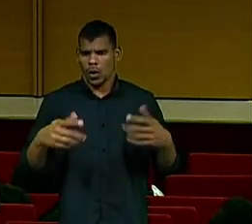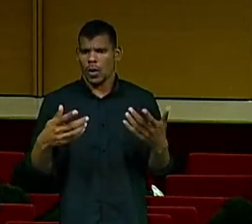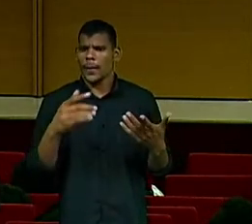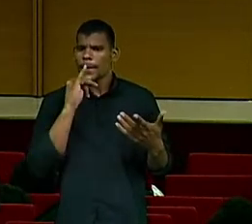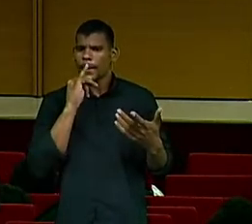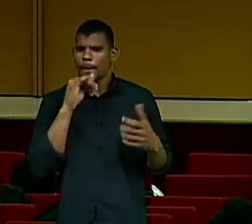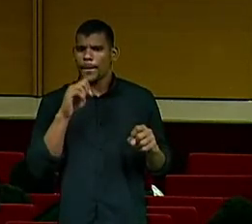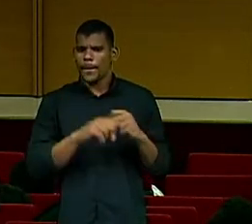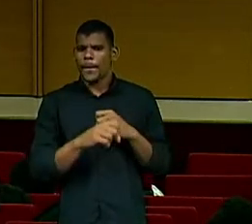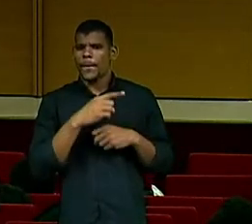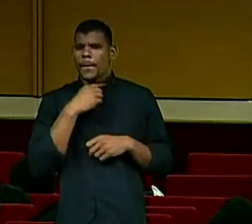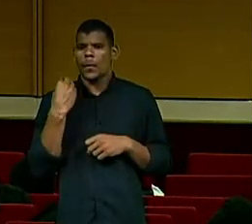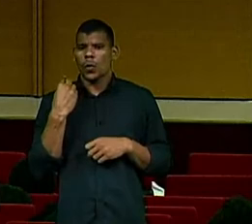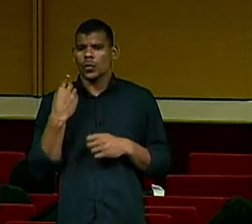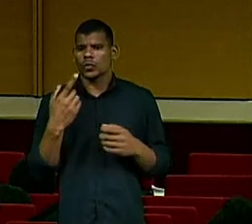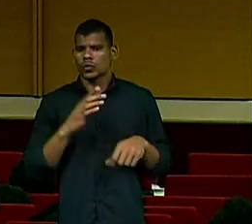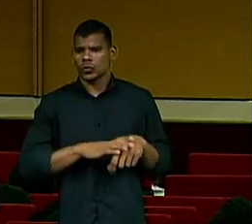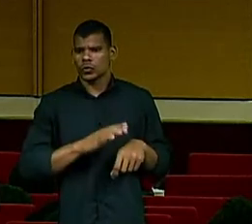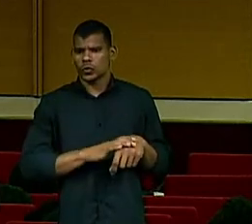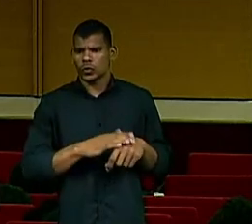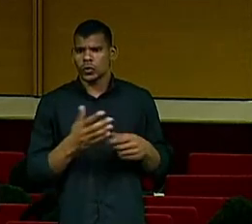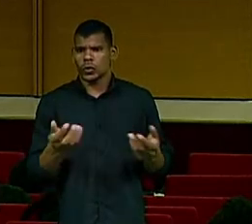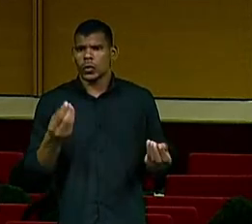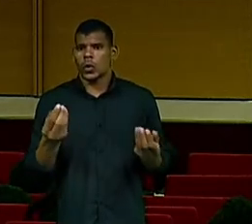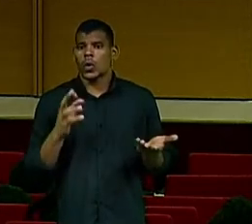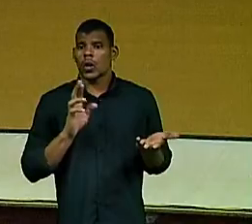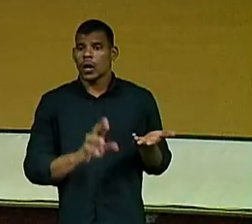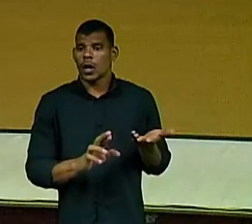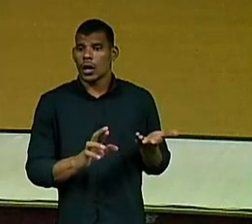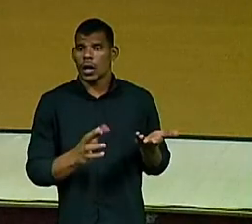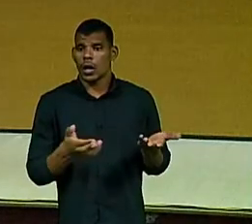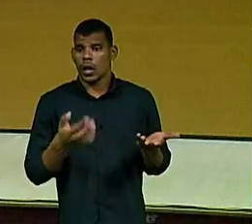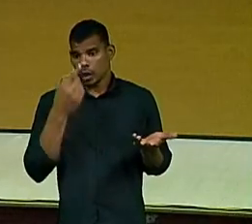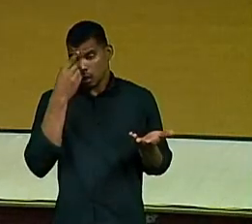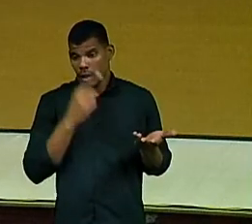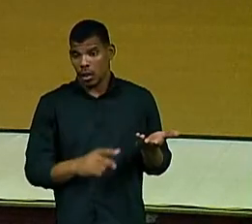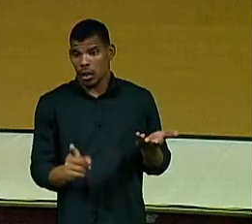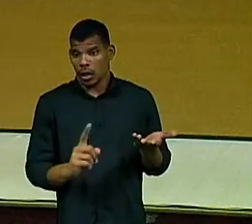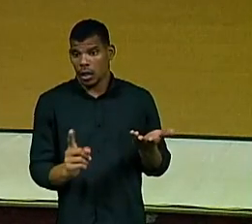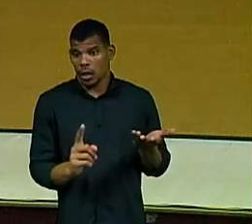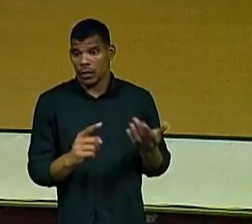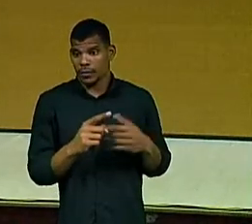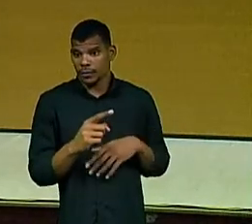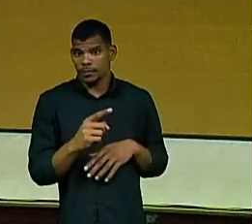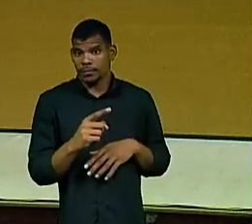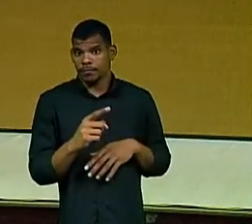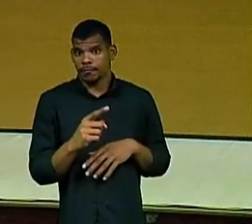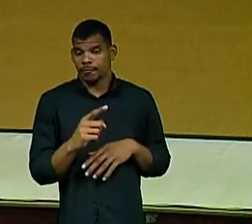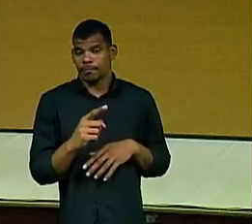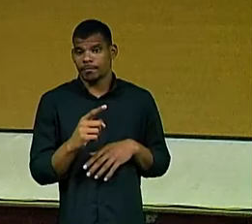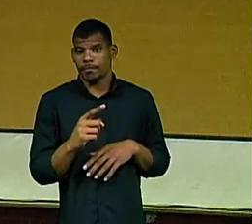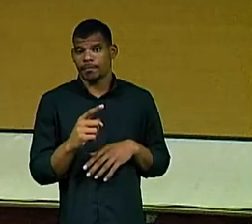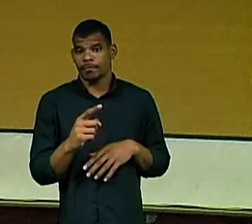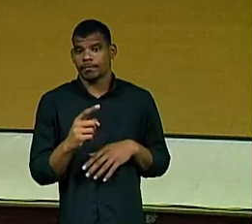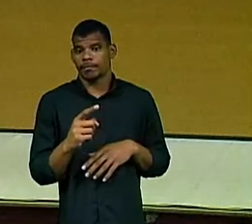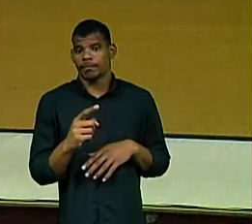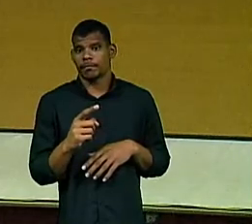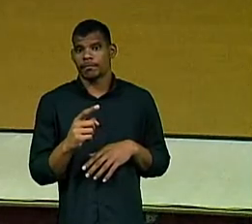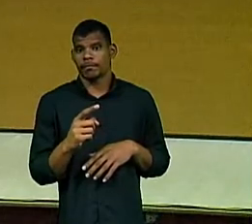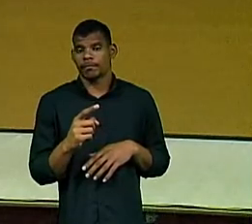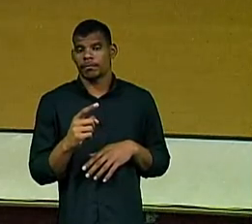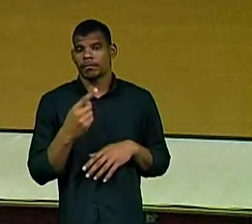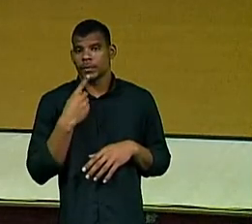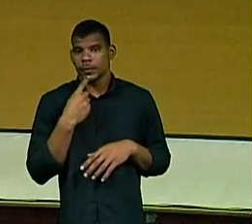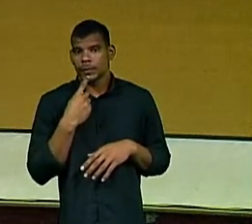bicho não dá para responder que senhor que não nesses casos aqui não foram não foram